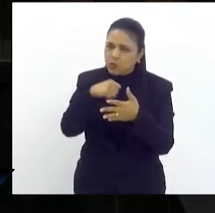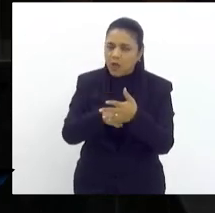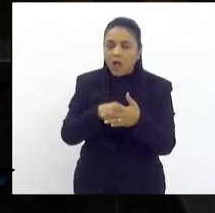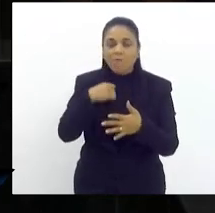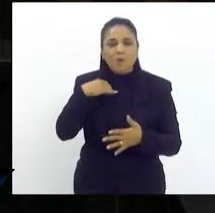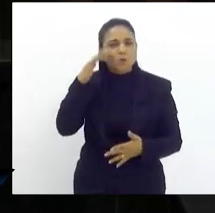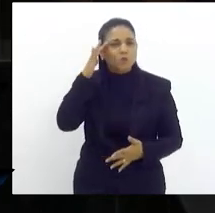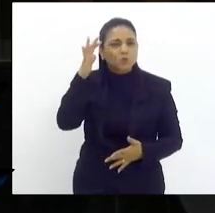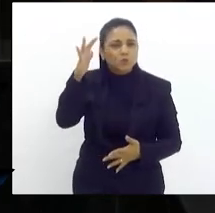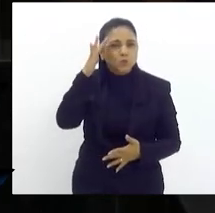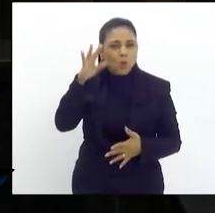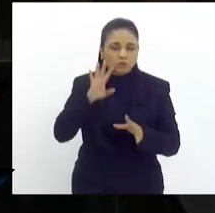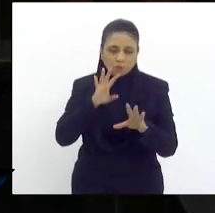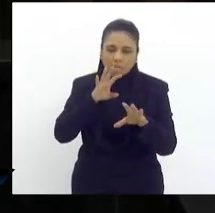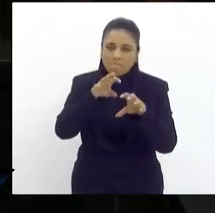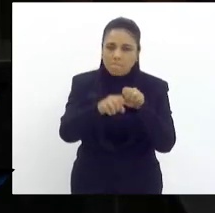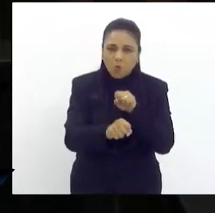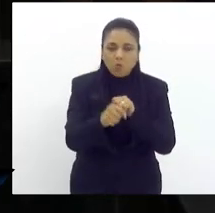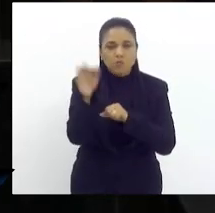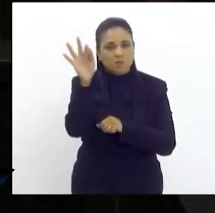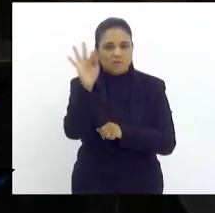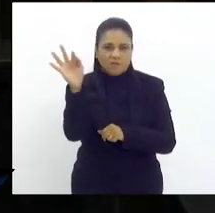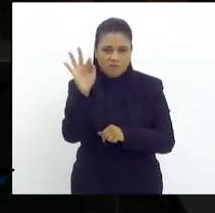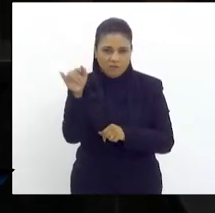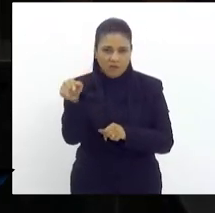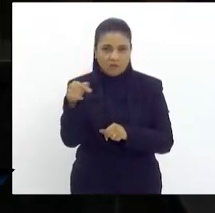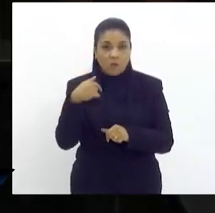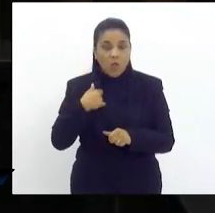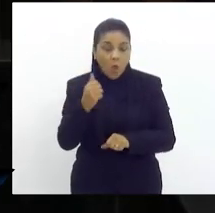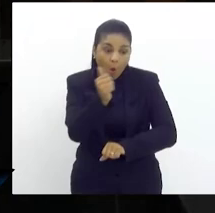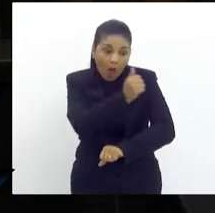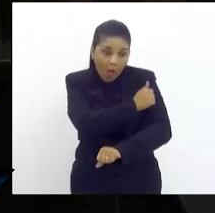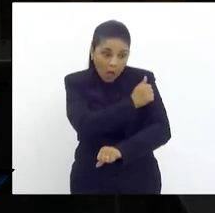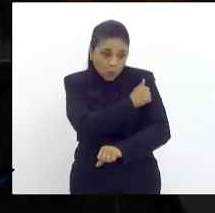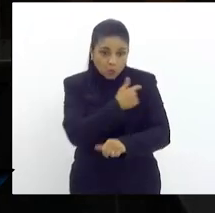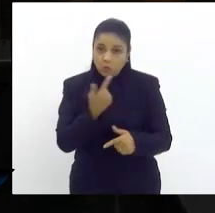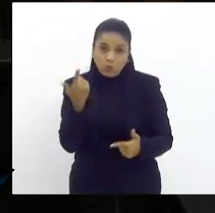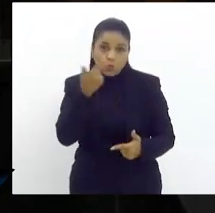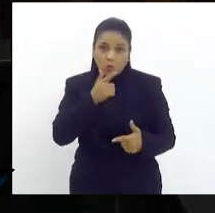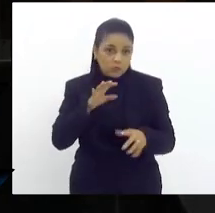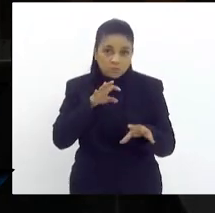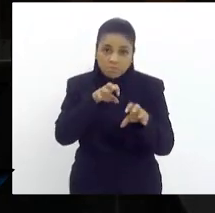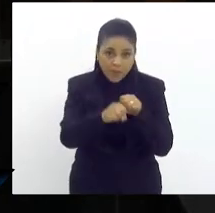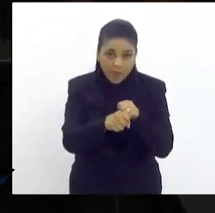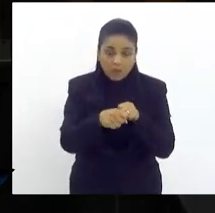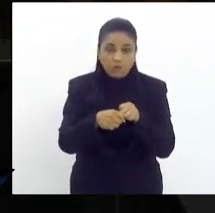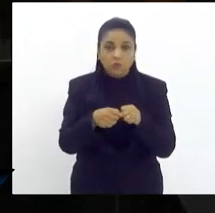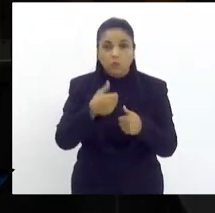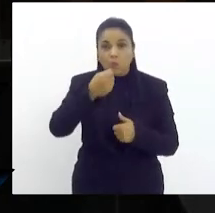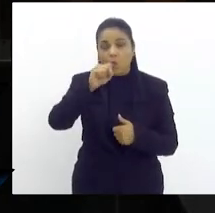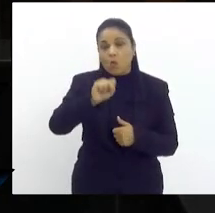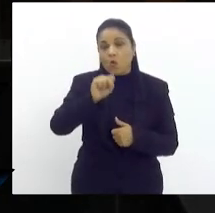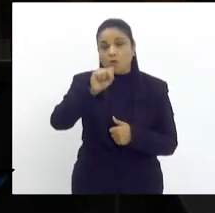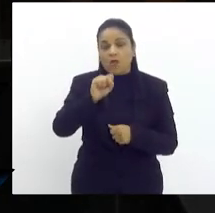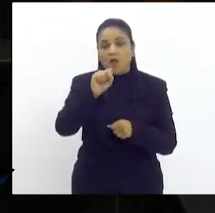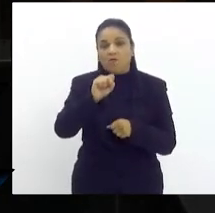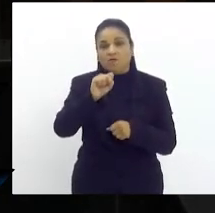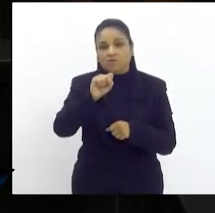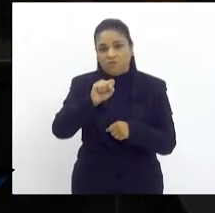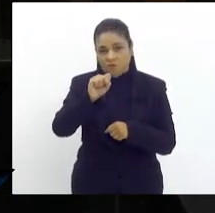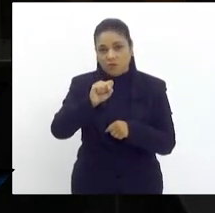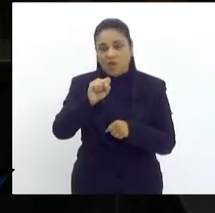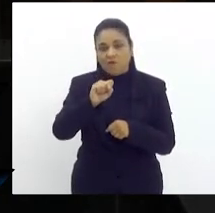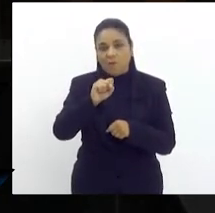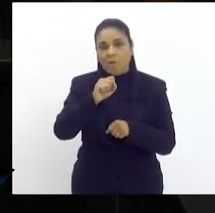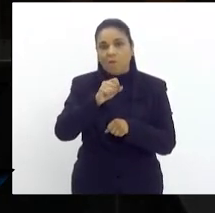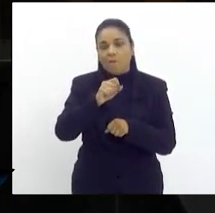sonho de concluir a universidade Eu Sou aluno e ainda não concluí a universidade estou no oitavo período de Direito agora fazendo